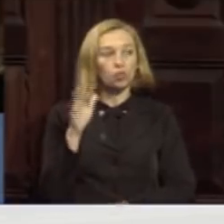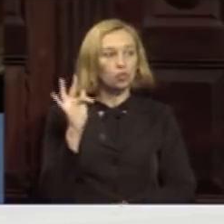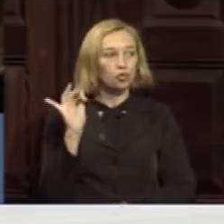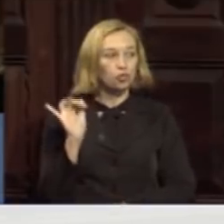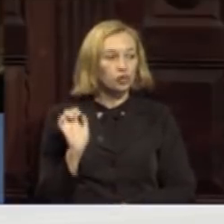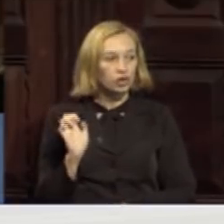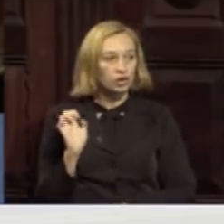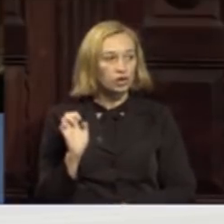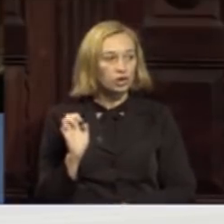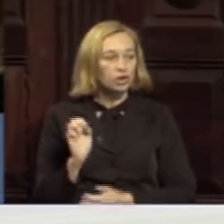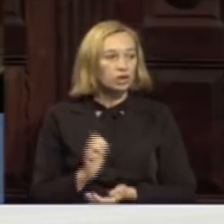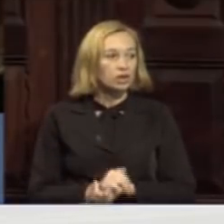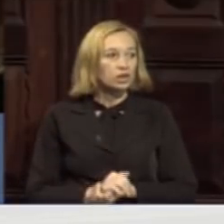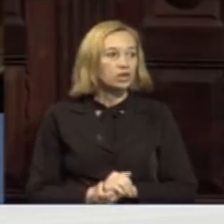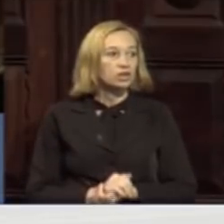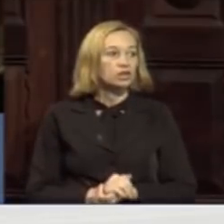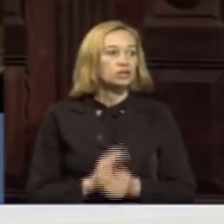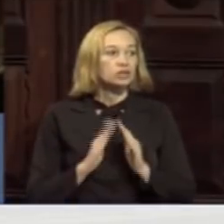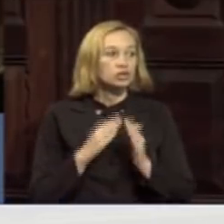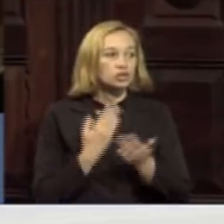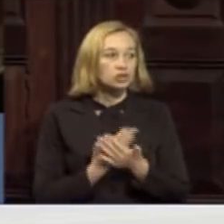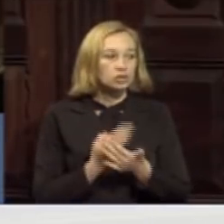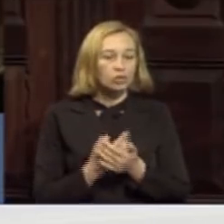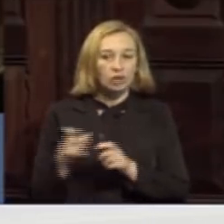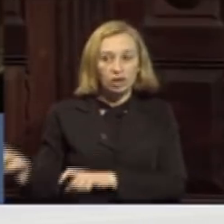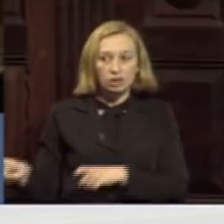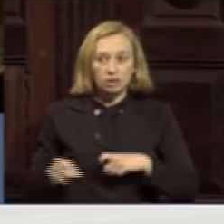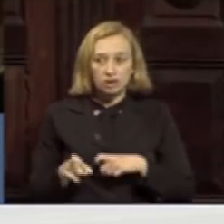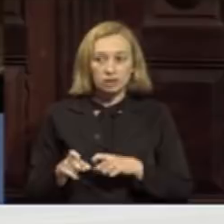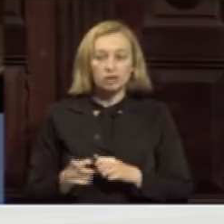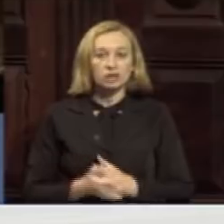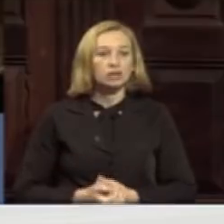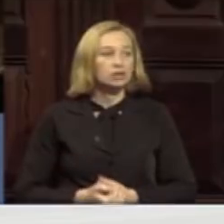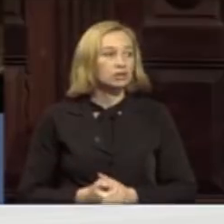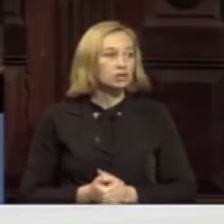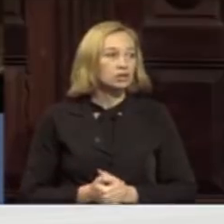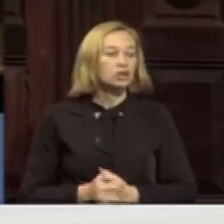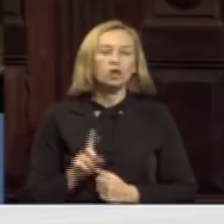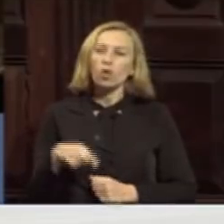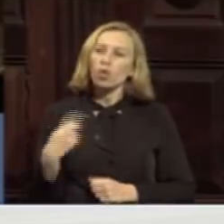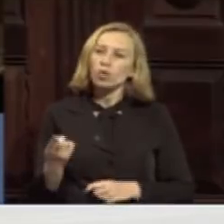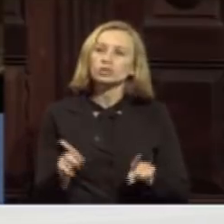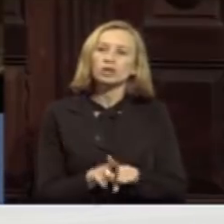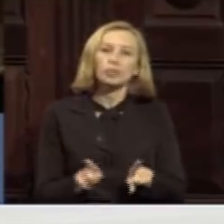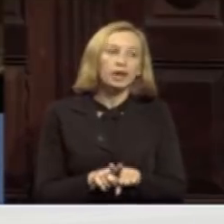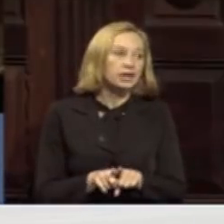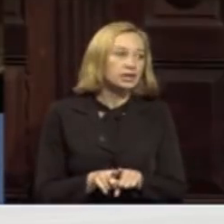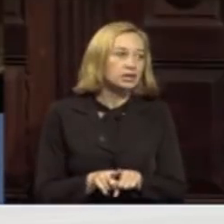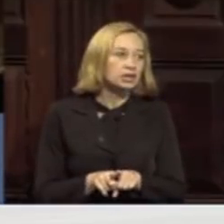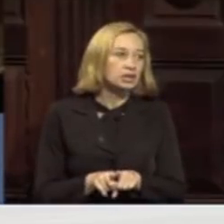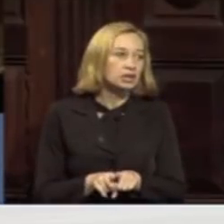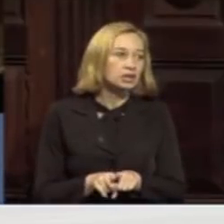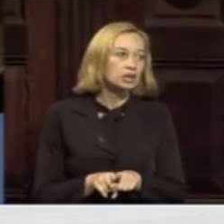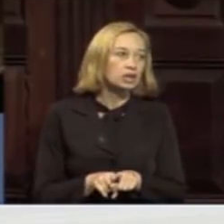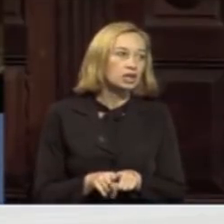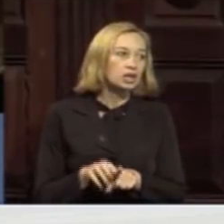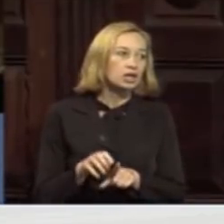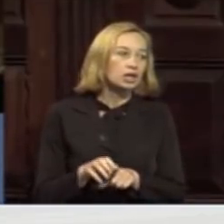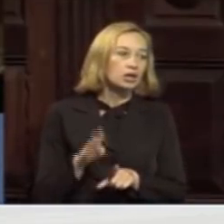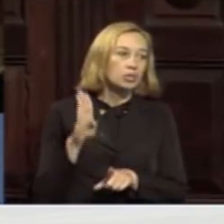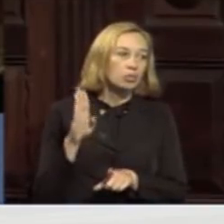por décadas um colégio agrícola em Pinheiral, colégio agrícola Nilo Peçanha, um outro colégio agrícola em Bom Jesus do Tabapuã, o